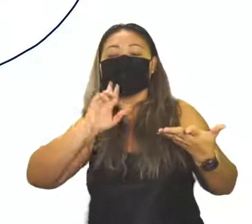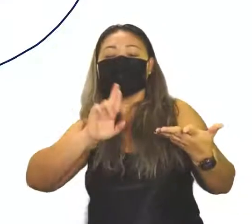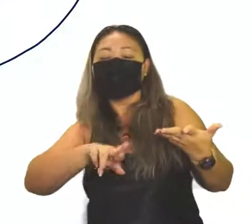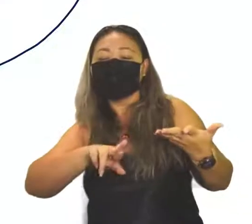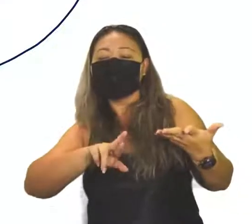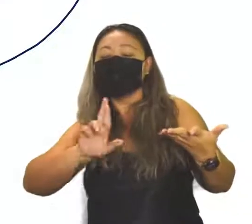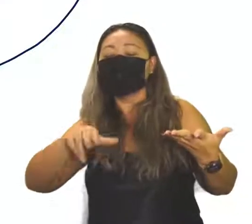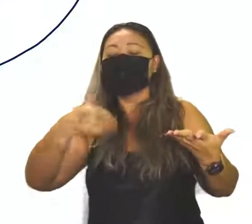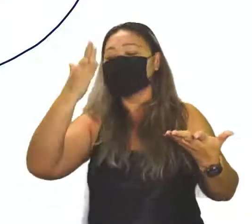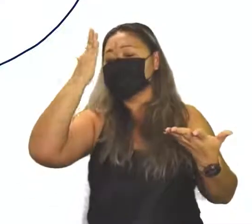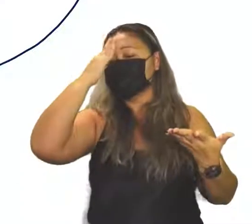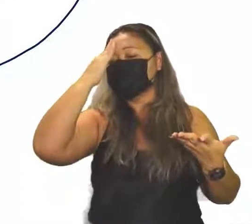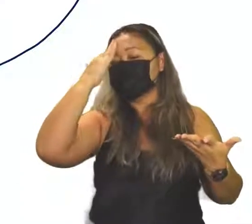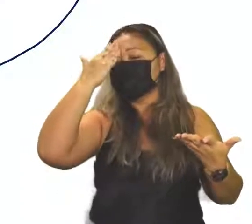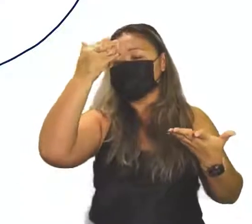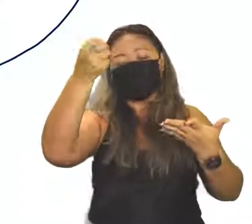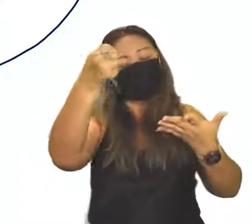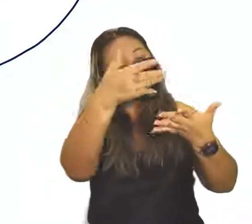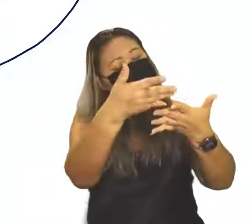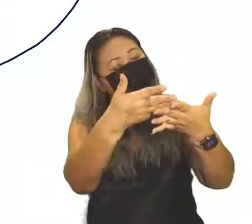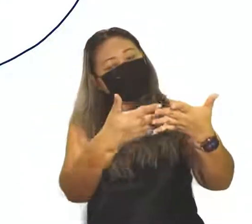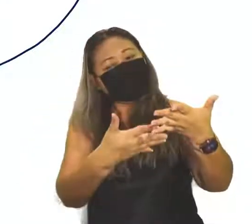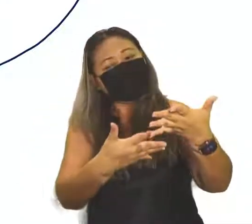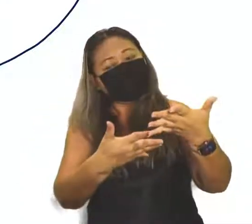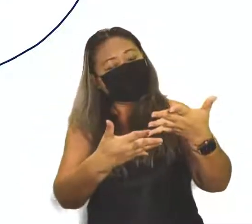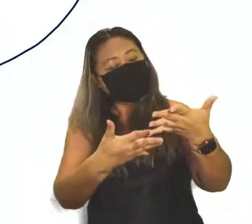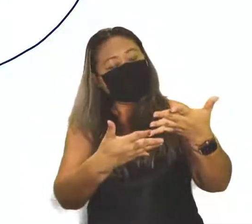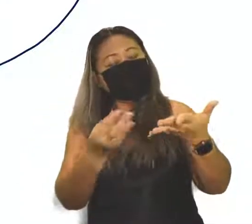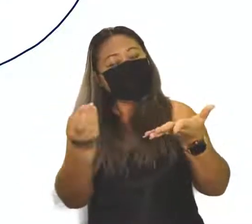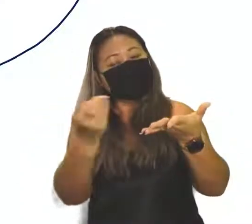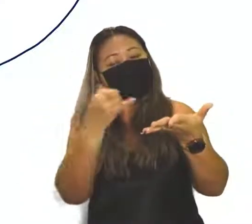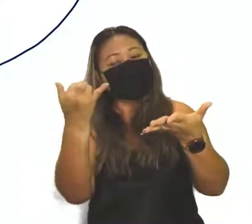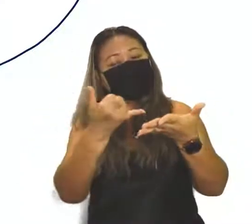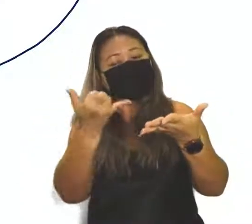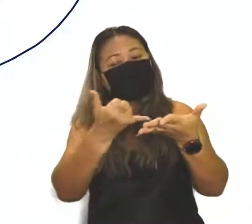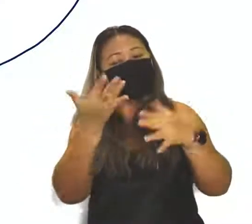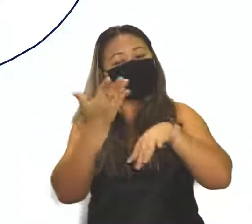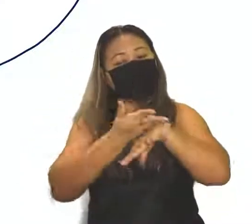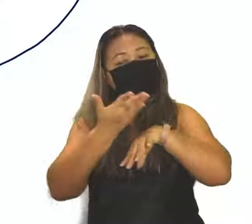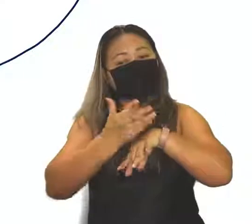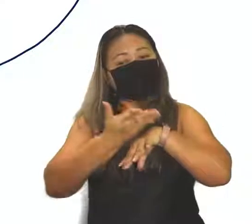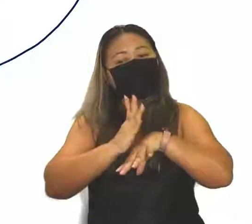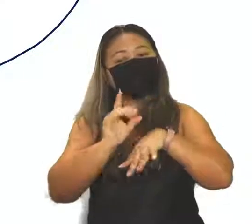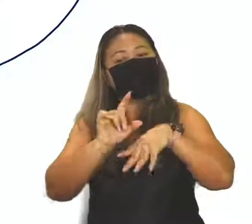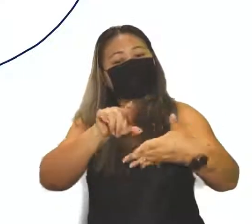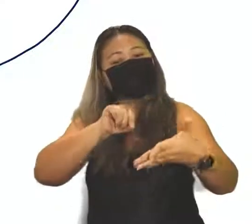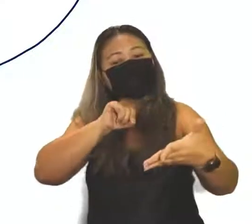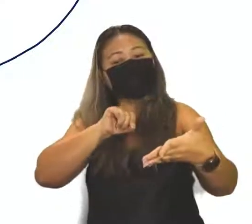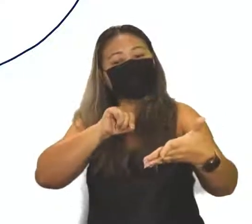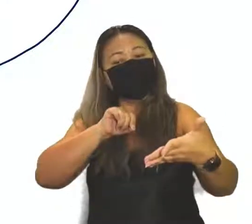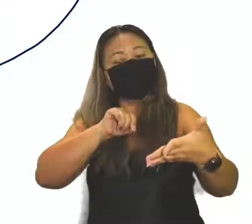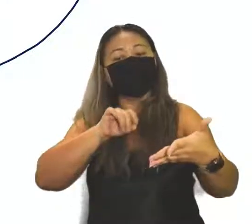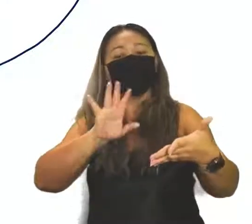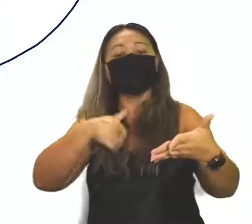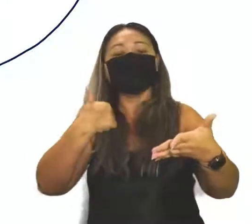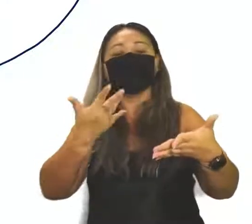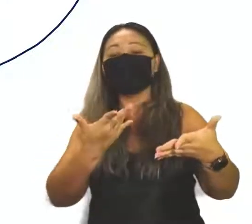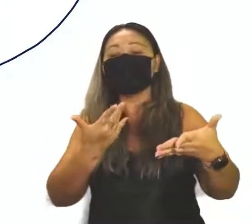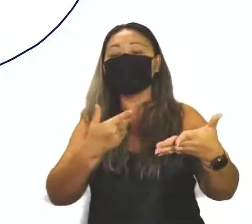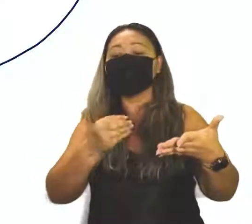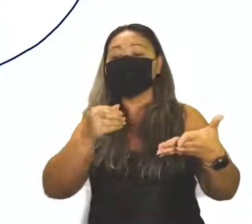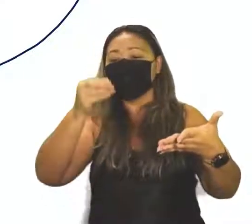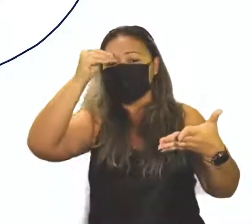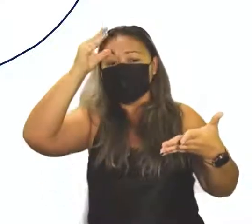gente, ó, procure saber, se instruir e colocar informações em prática, tá? Para tomar uma decisão. Conhecimento